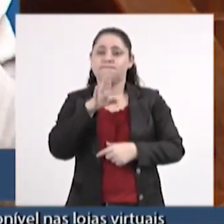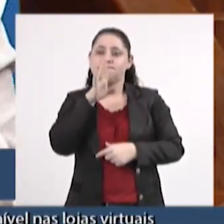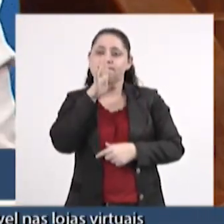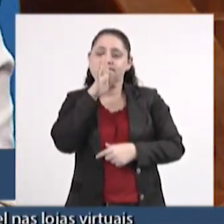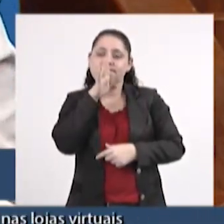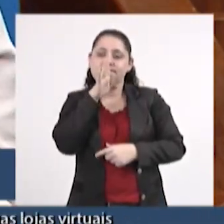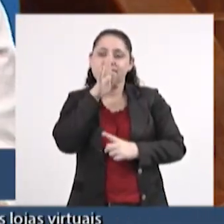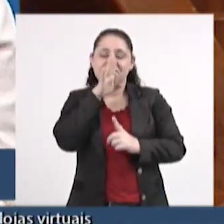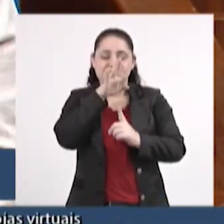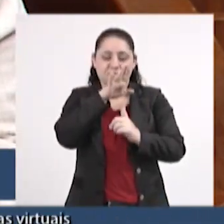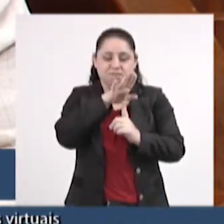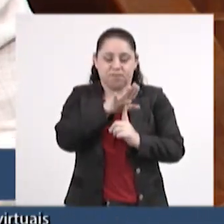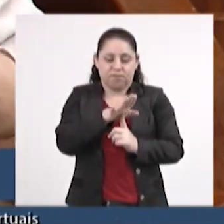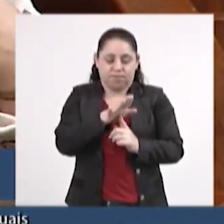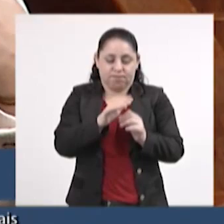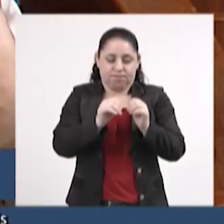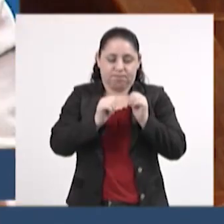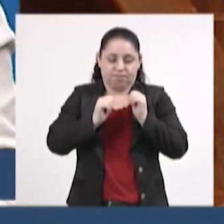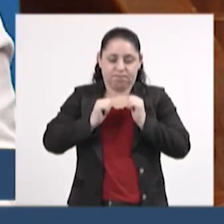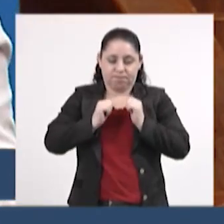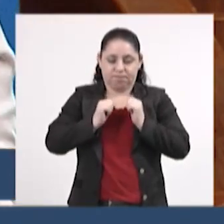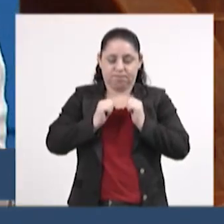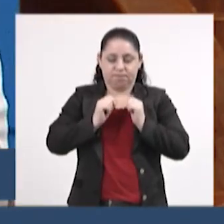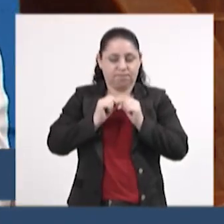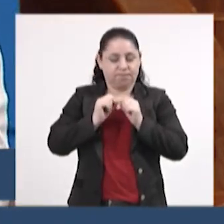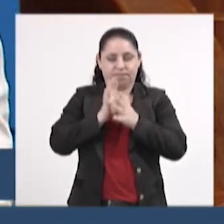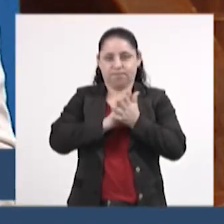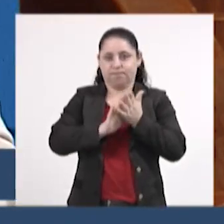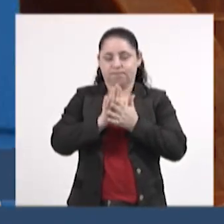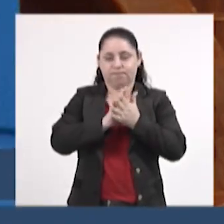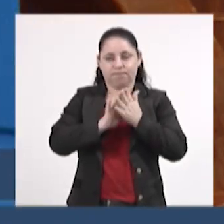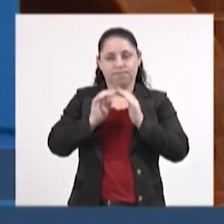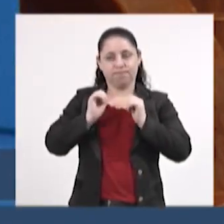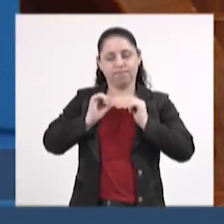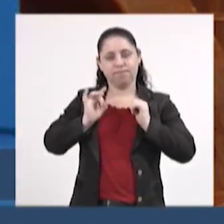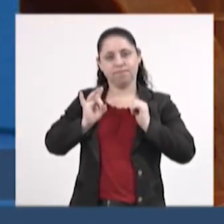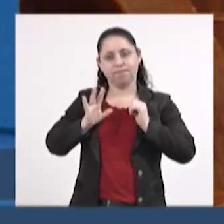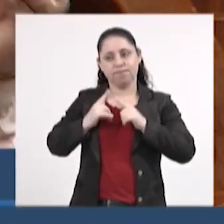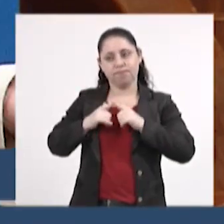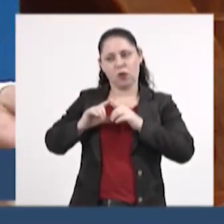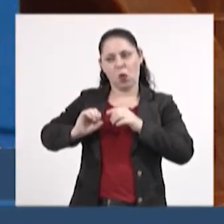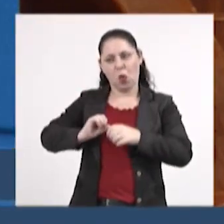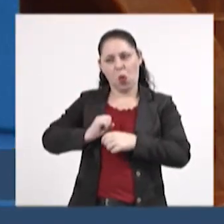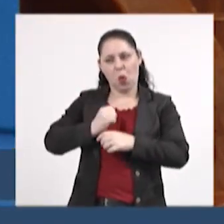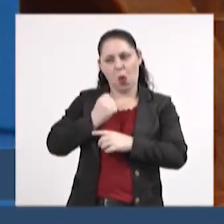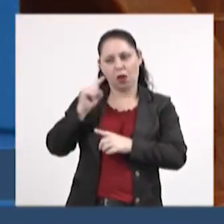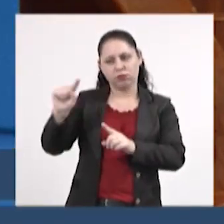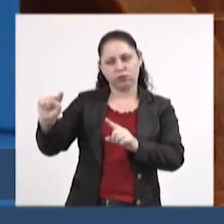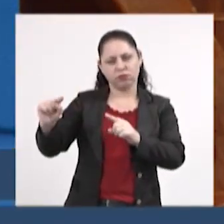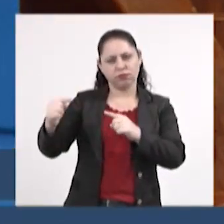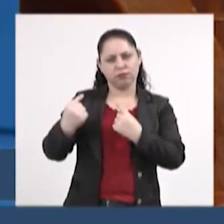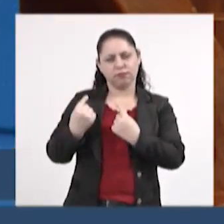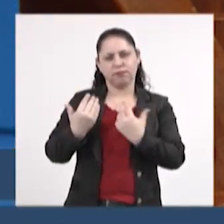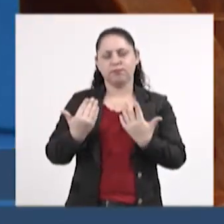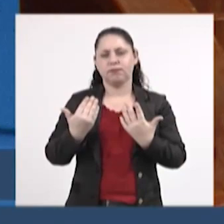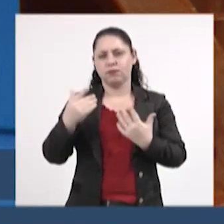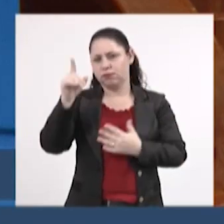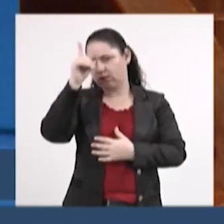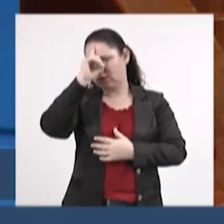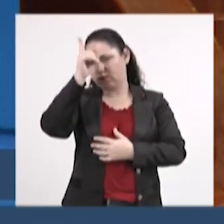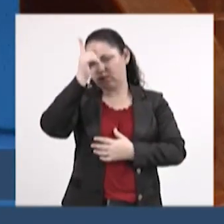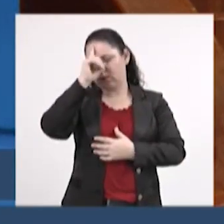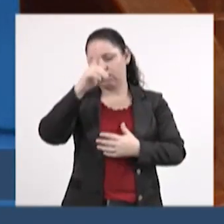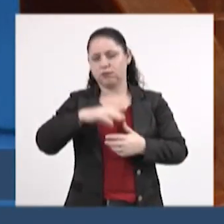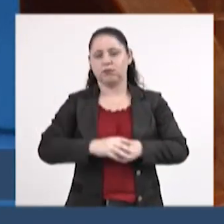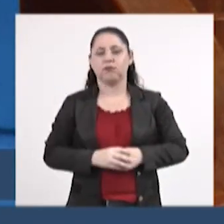silenciada e com medo, termina não reagindo a partir do ódio que está estabelecido todos os